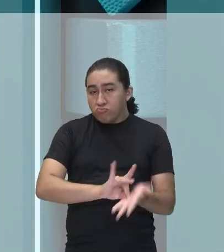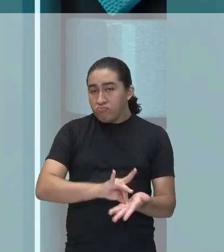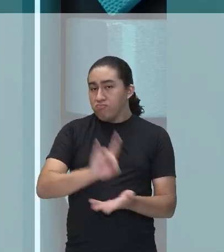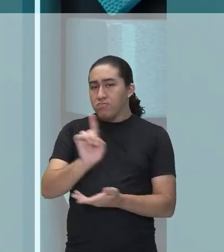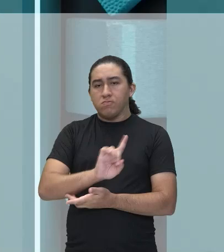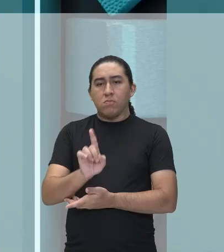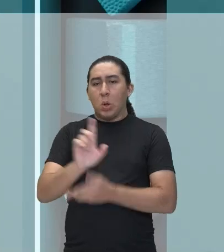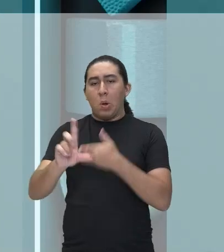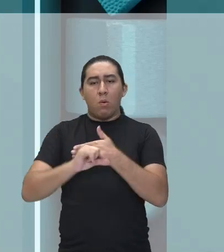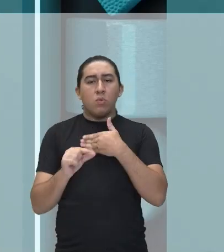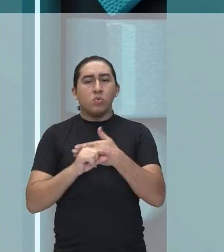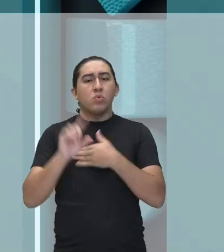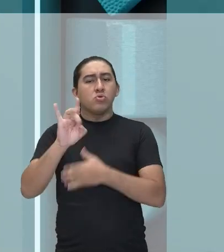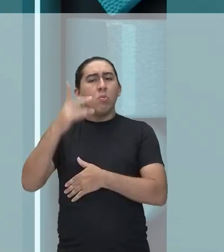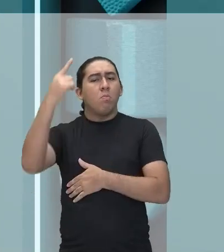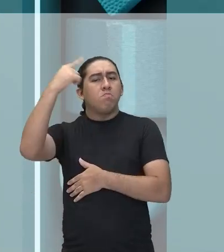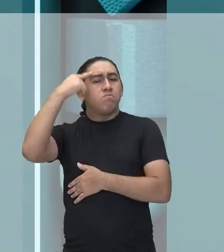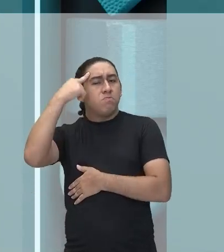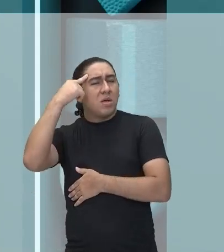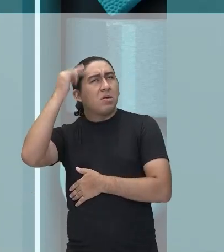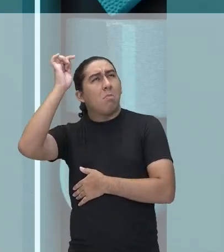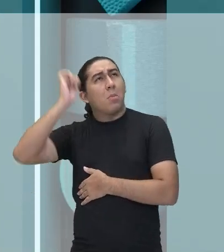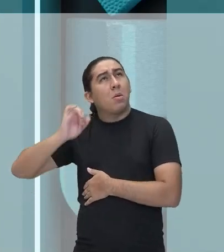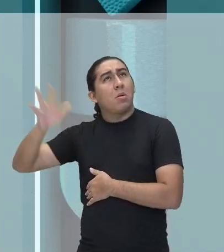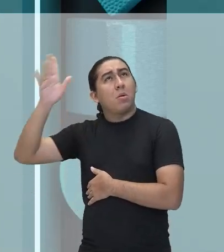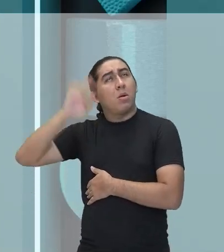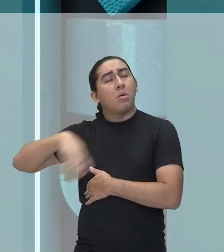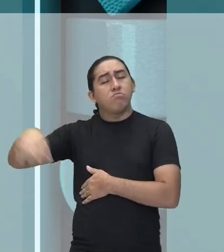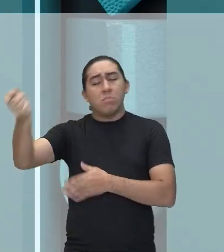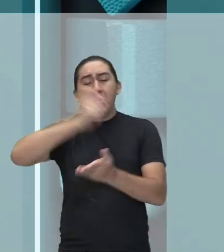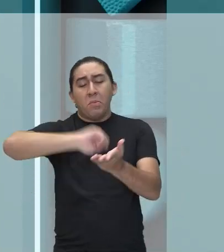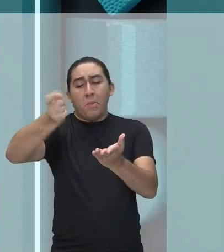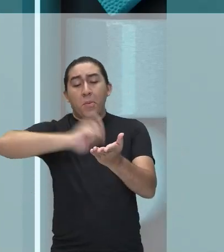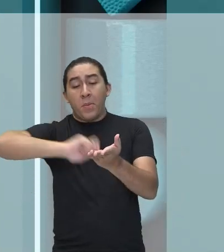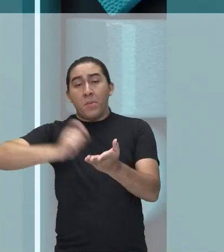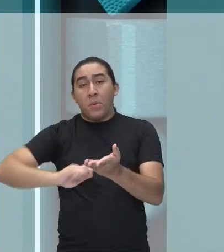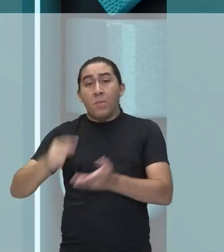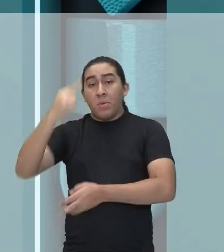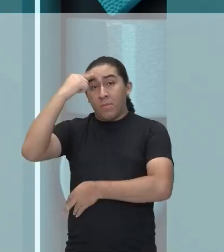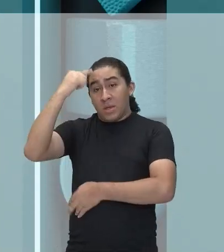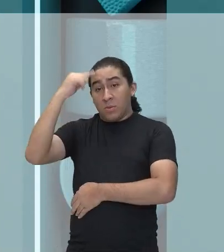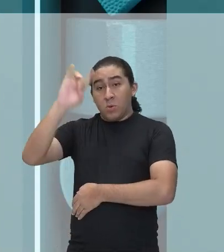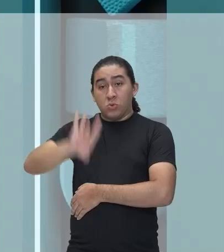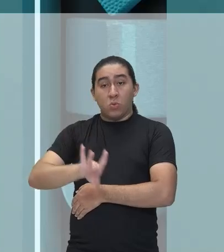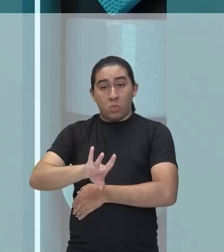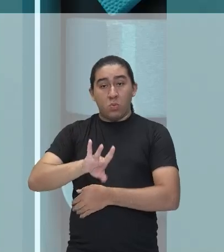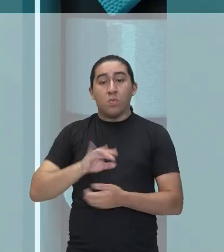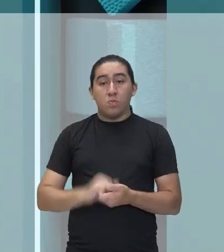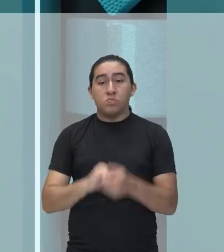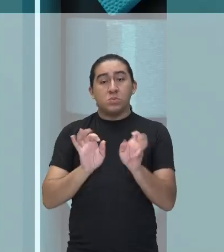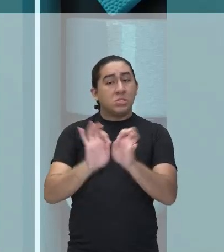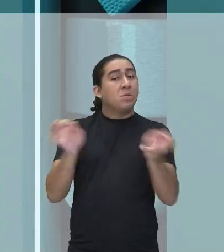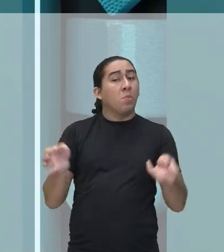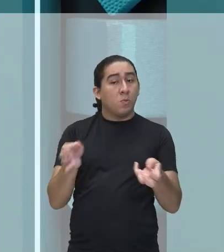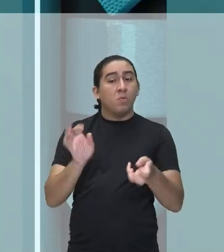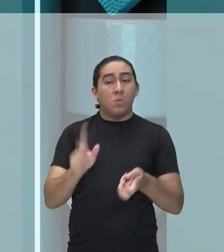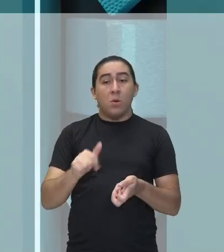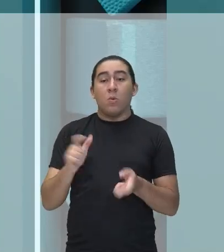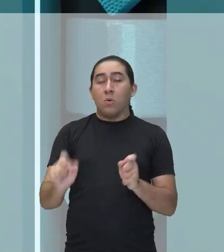eles idealizavam, achavam que eles podiam fazer muito mais na cabeça deles. Então, isso tudo é obra